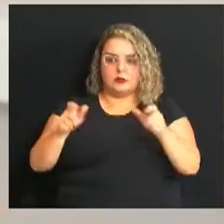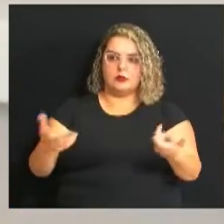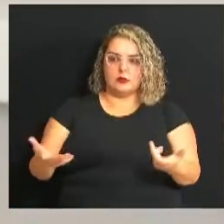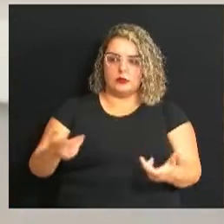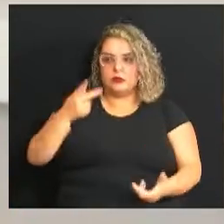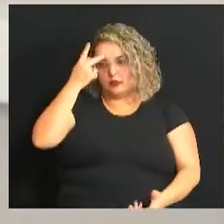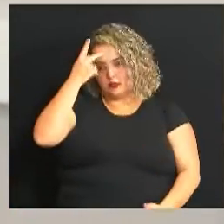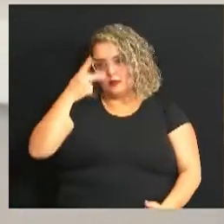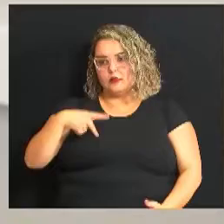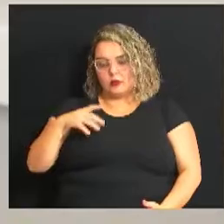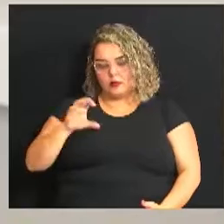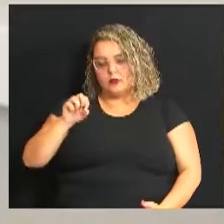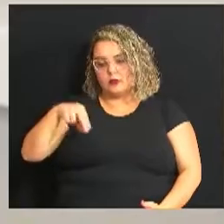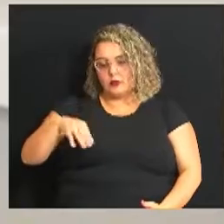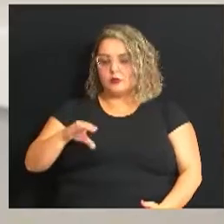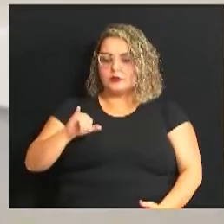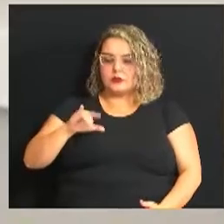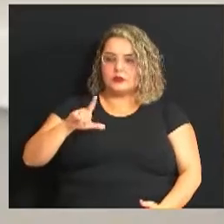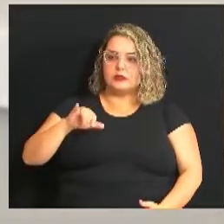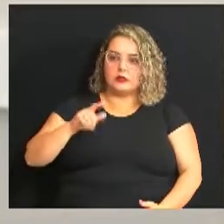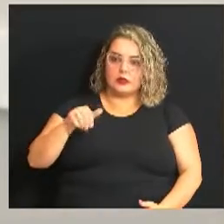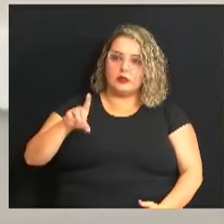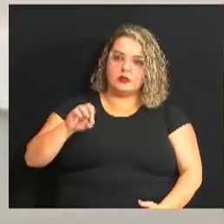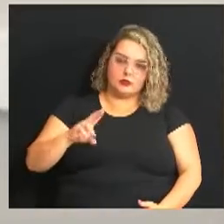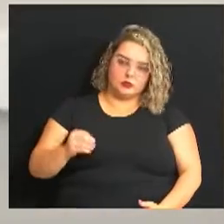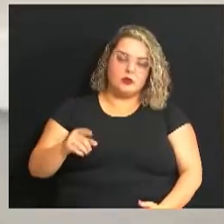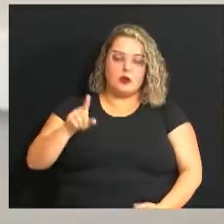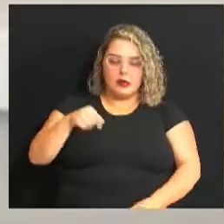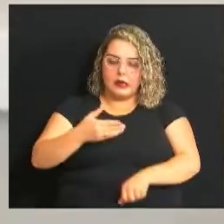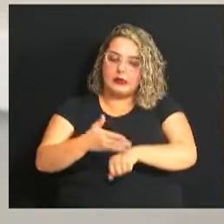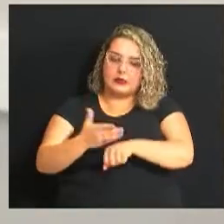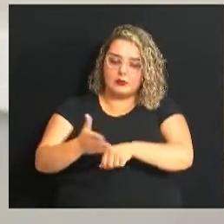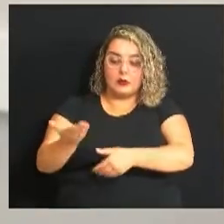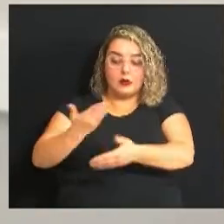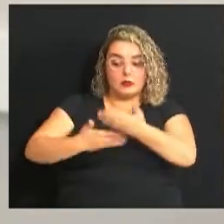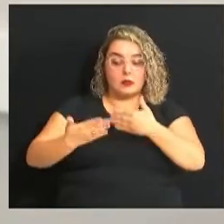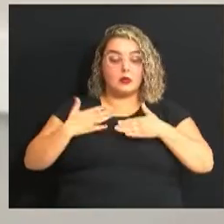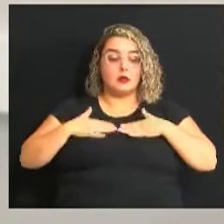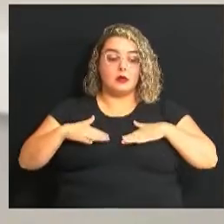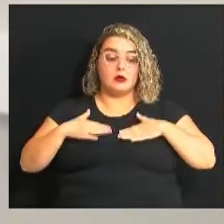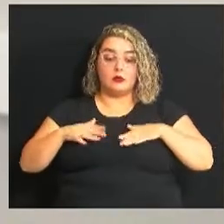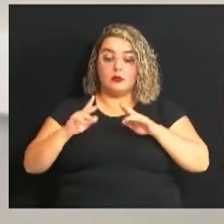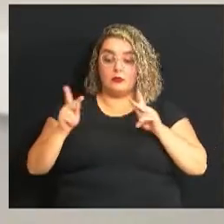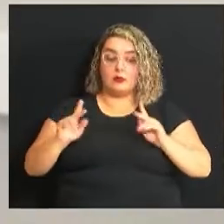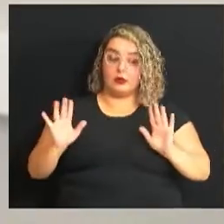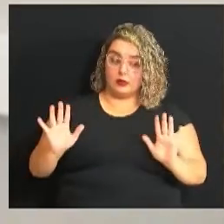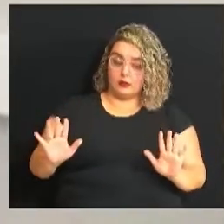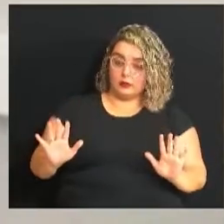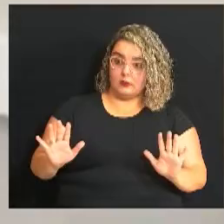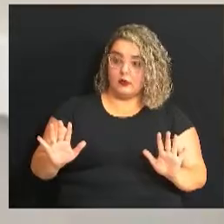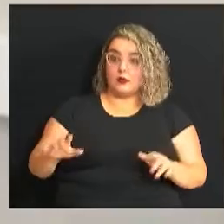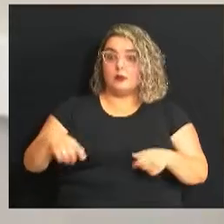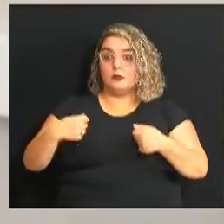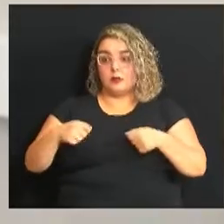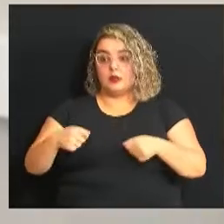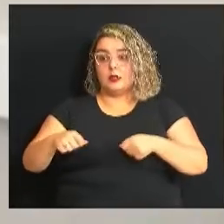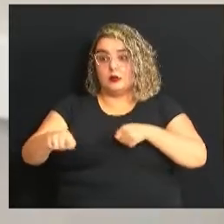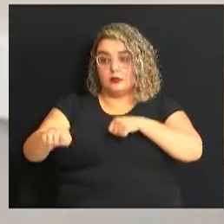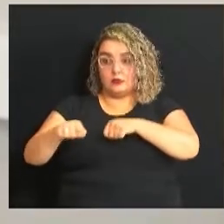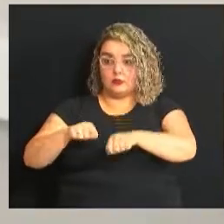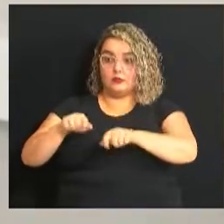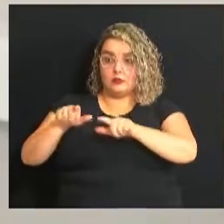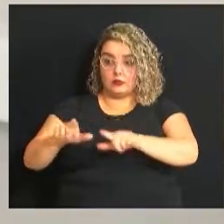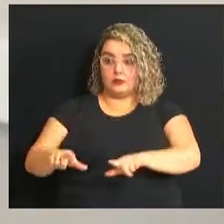é treinado também para isso, né, para mediar, para, né, acalmar muitas vezes naquele momento. Tem que ser formado em direito ou